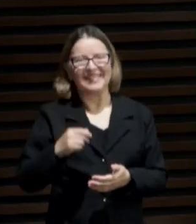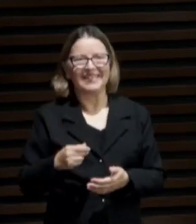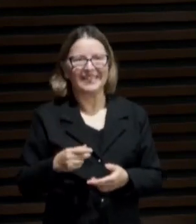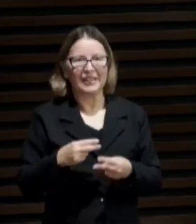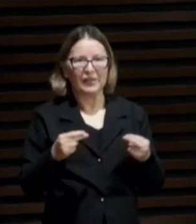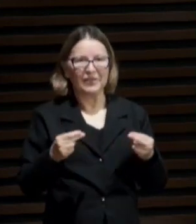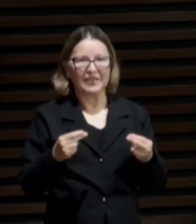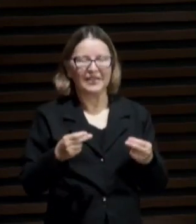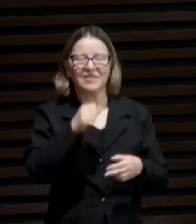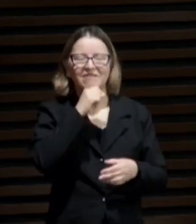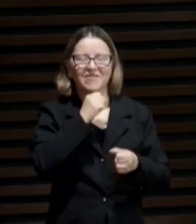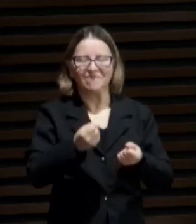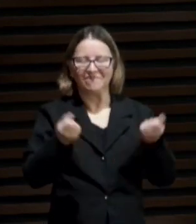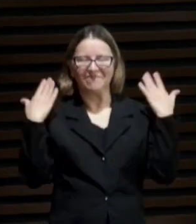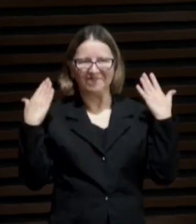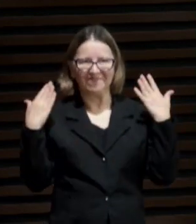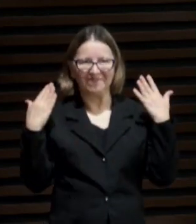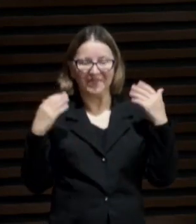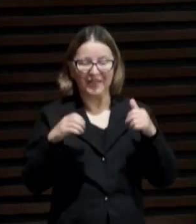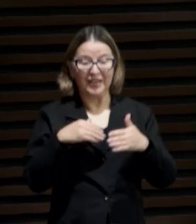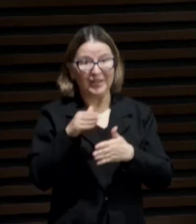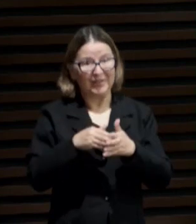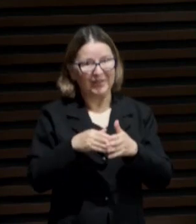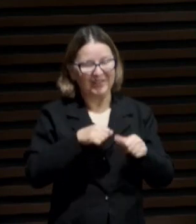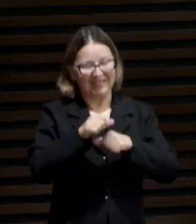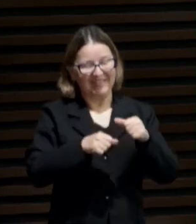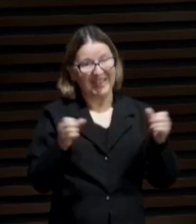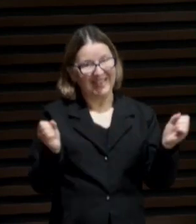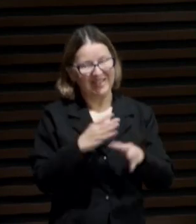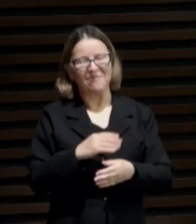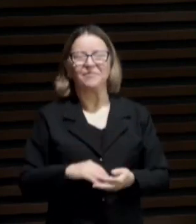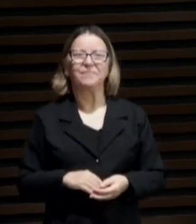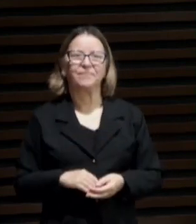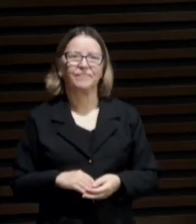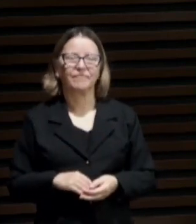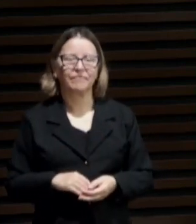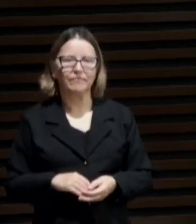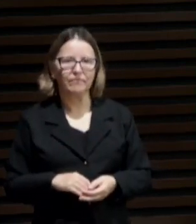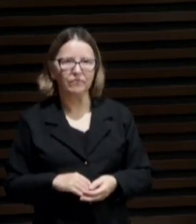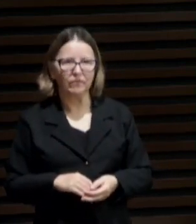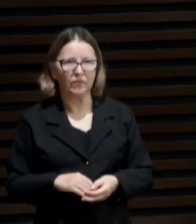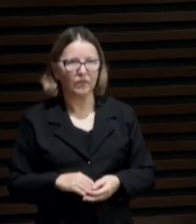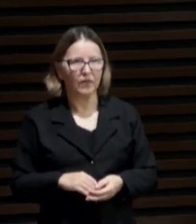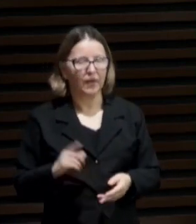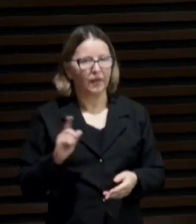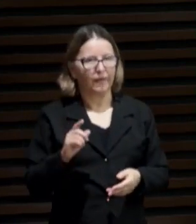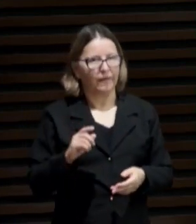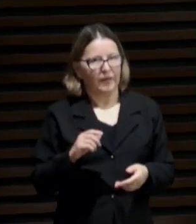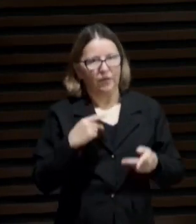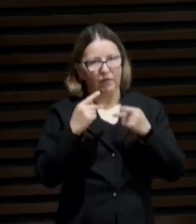já passaram, eis que tudo se fez novo. A mentira na vida da nova criatura, não estou dizendo que a nova criatura